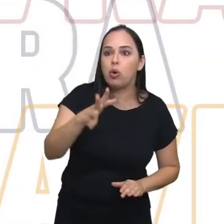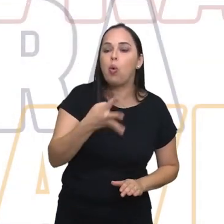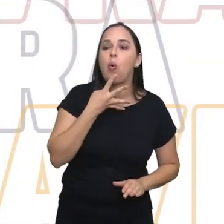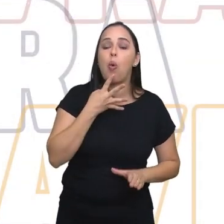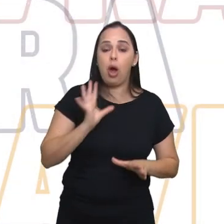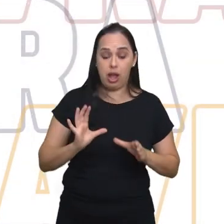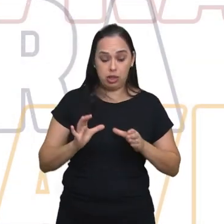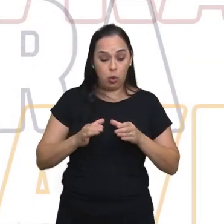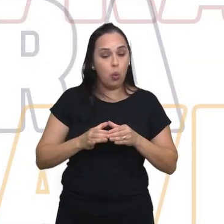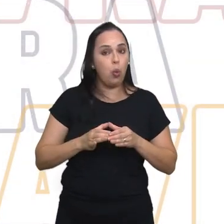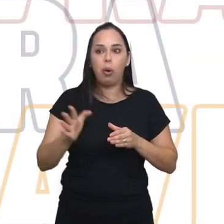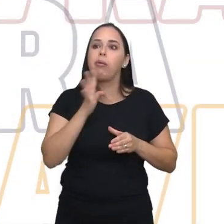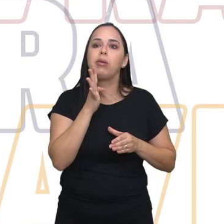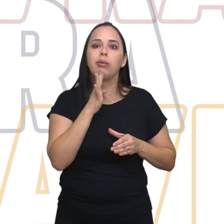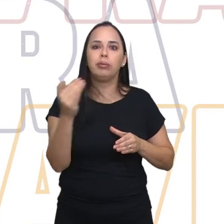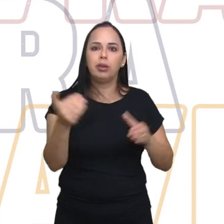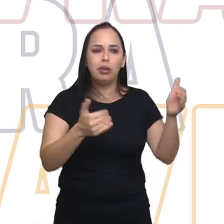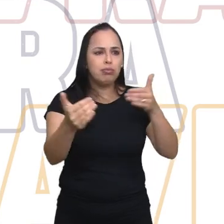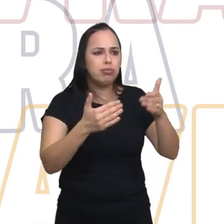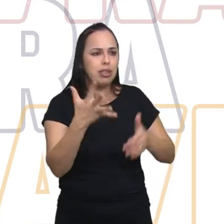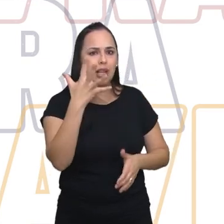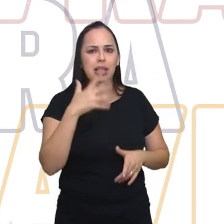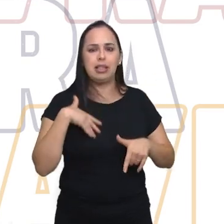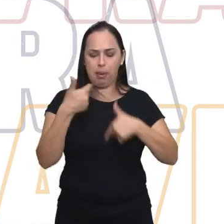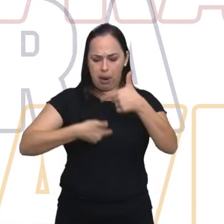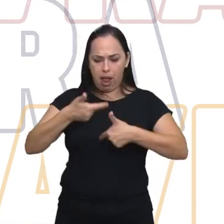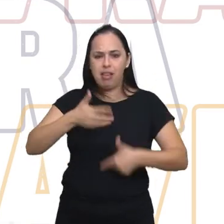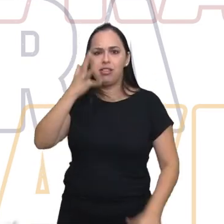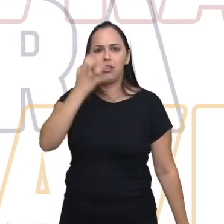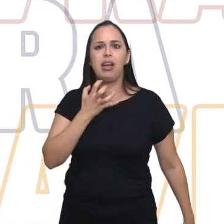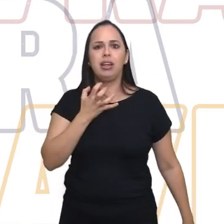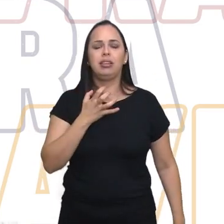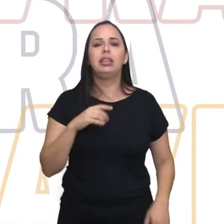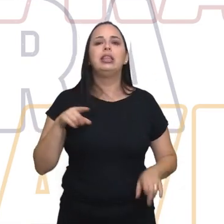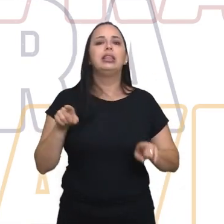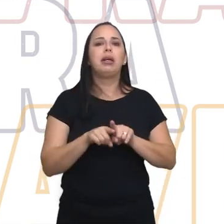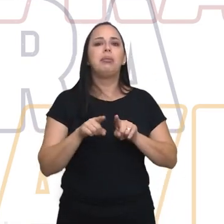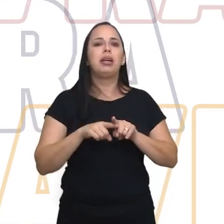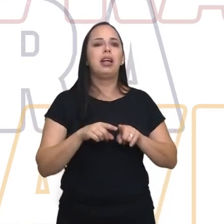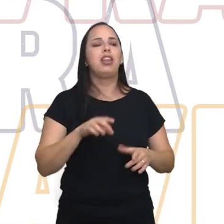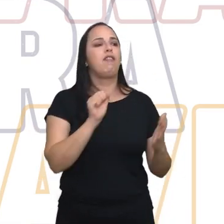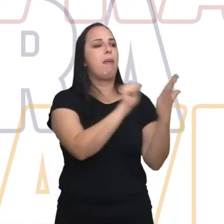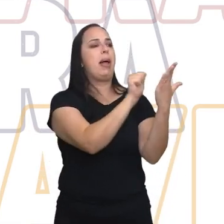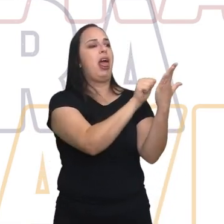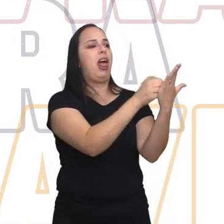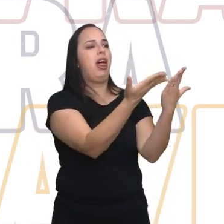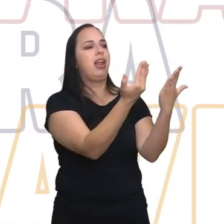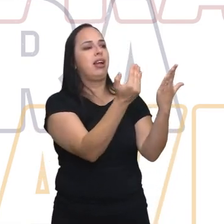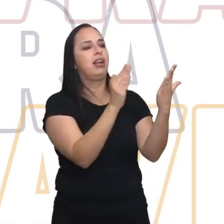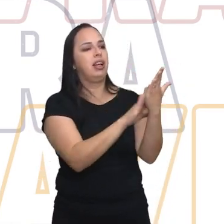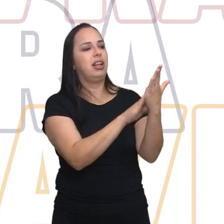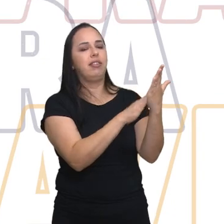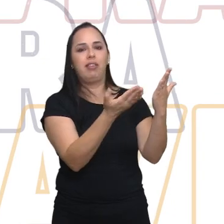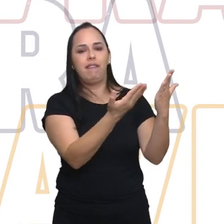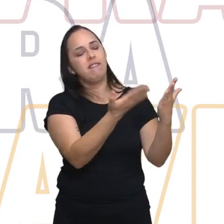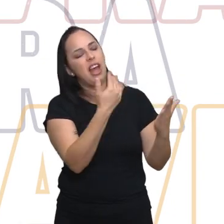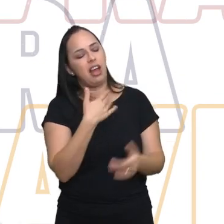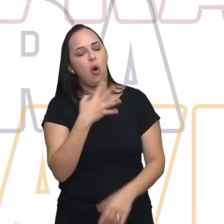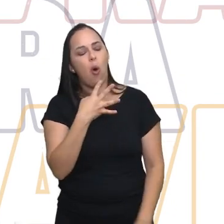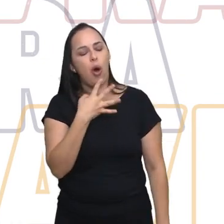da veracidade, da seriedade do nosso trabalho e nos doar. Porque nós não vamos bater na sua porta pedindo. Você vai